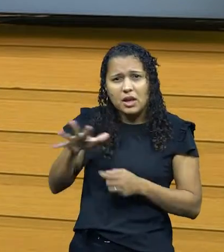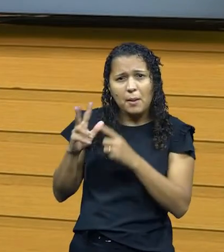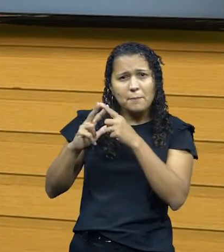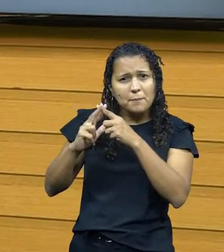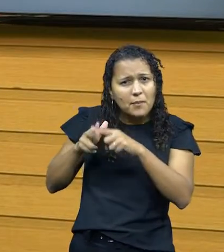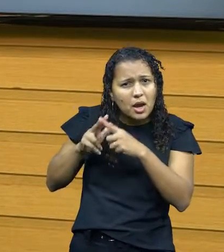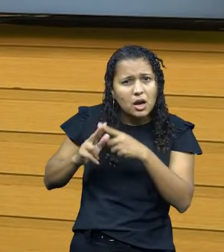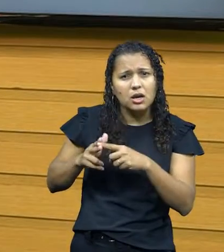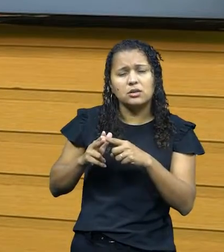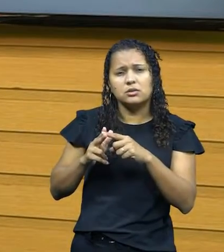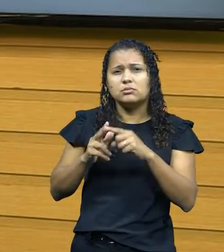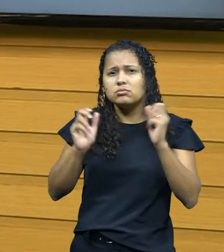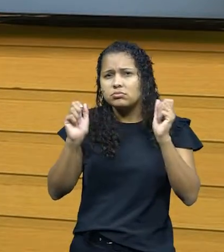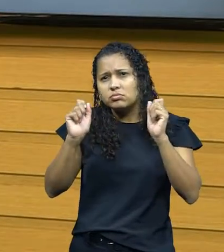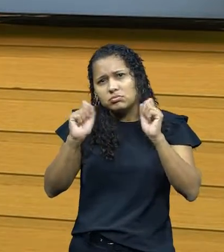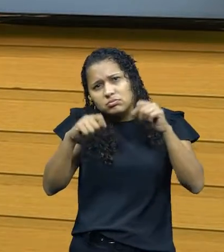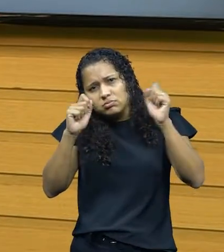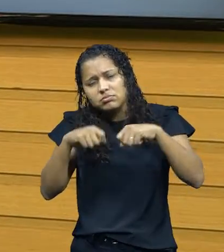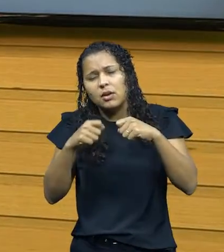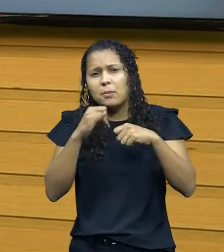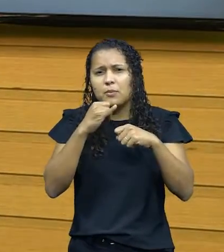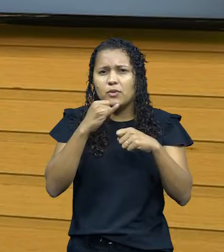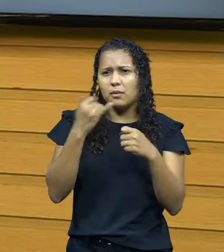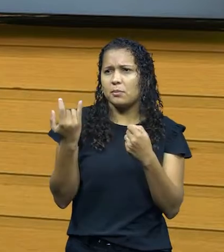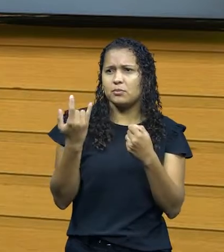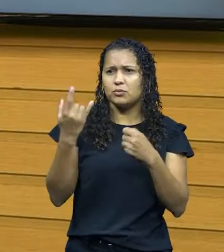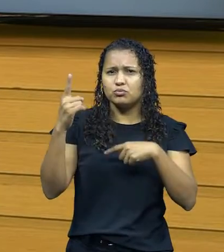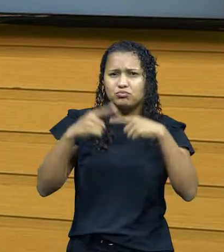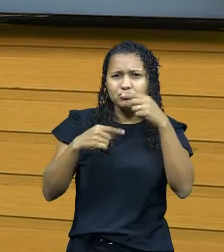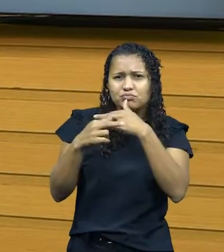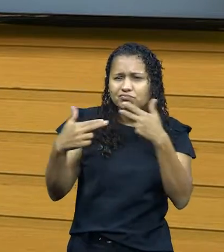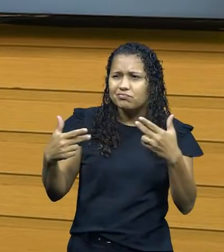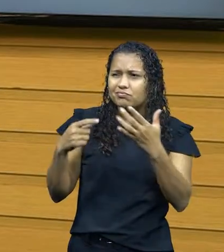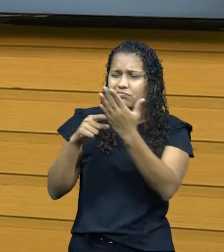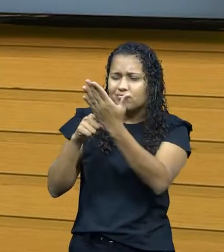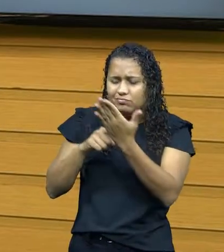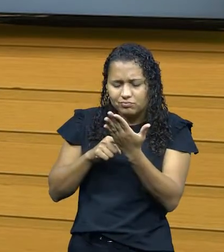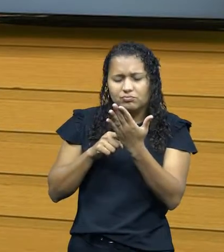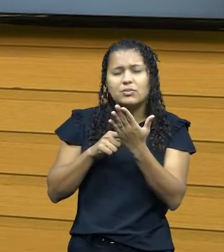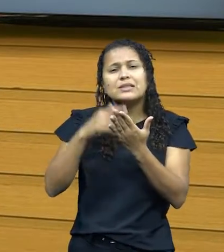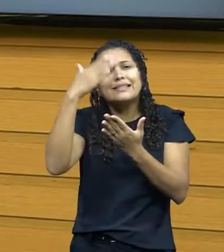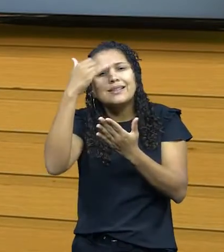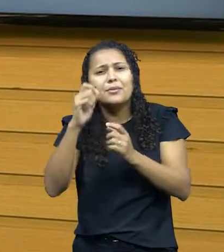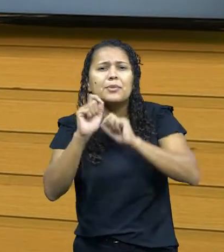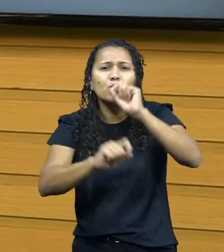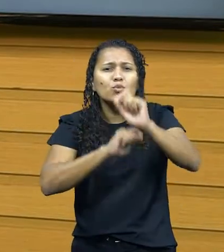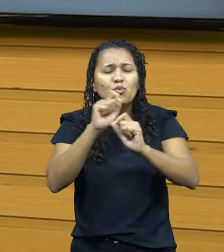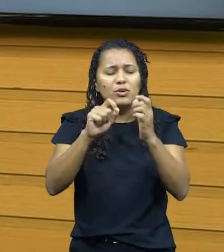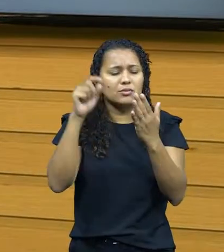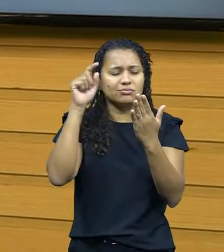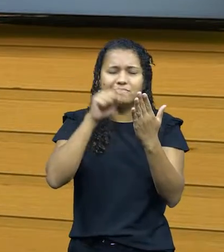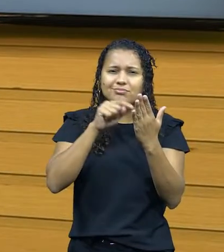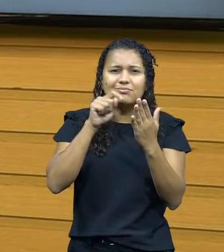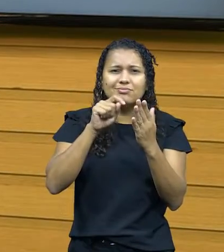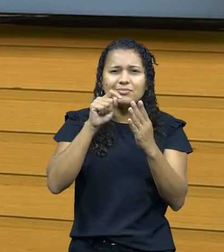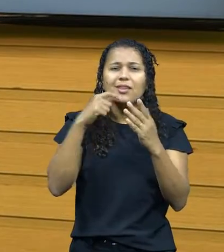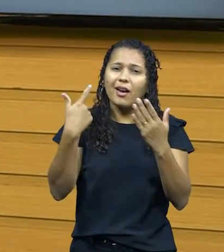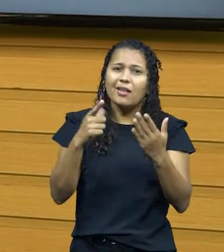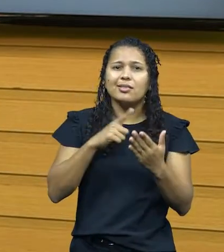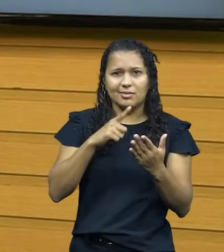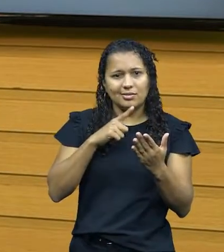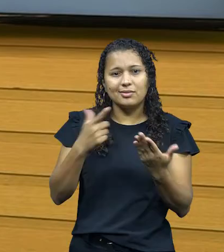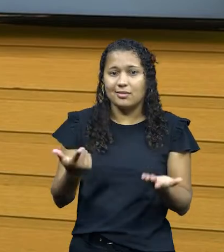de mecânica, então a gente pode acabar recebendo equipamentos para a gente analisar, para a gente saber o que é aquilo. E aí